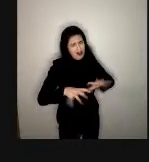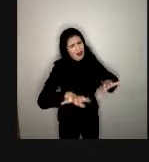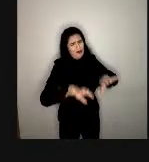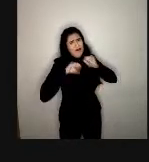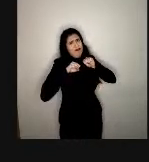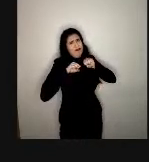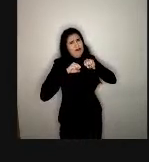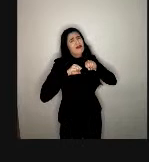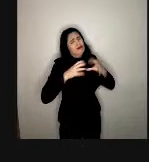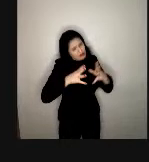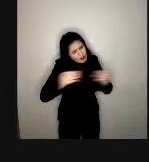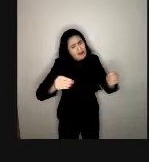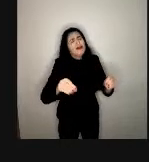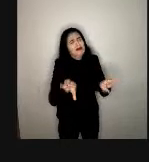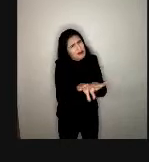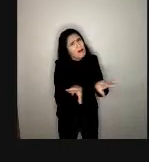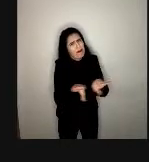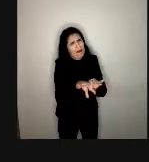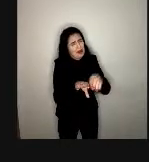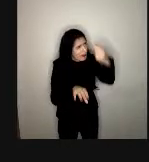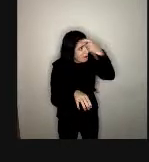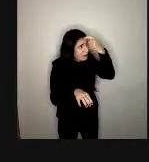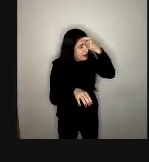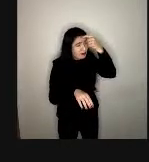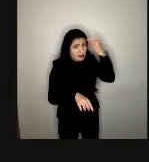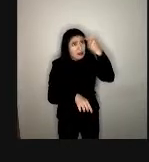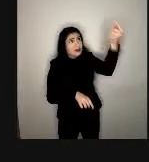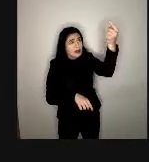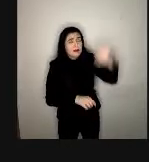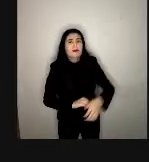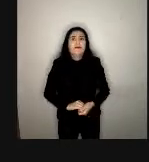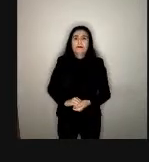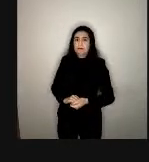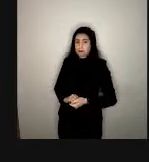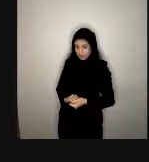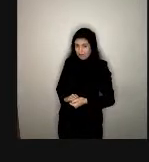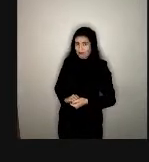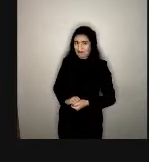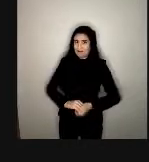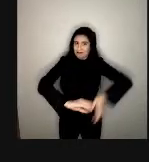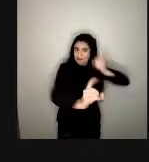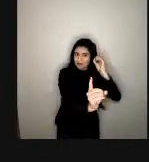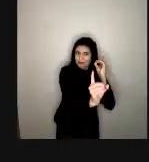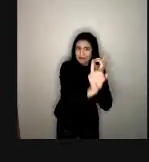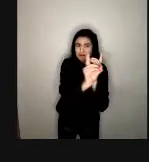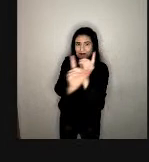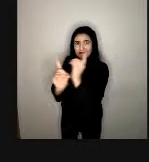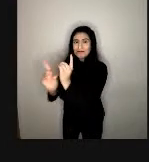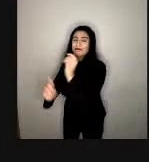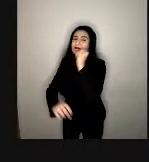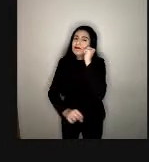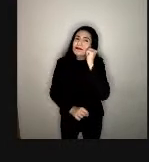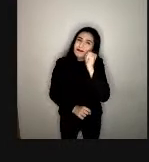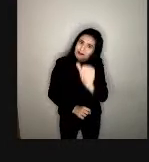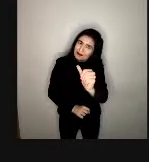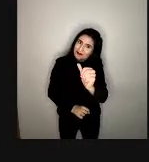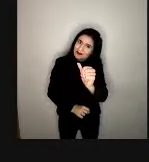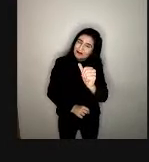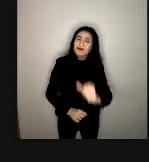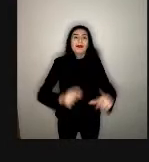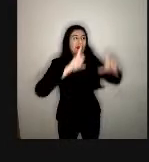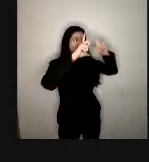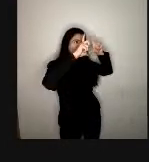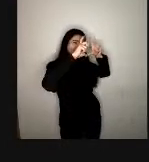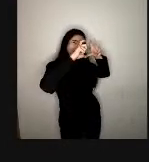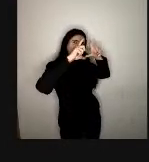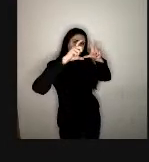Então, nós partimos para encontrar mulheres que quisessem posar para as fotografias